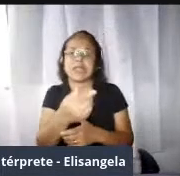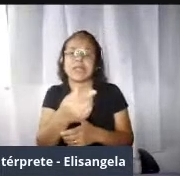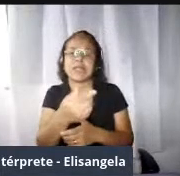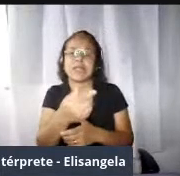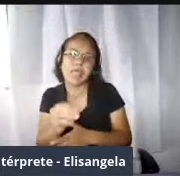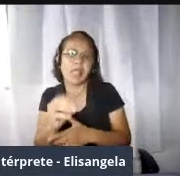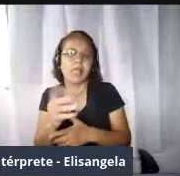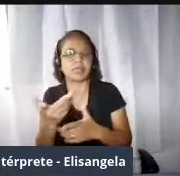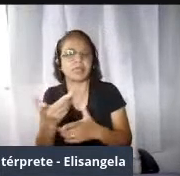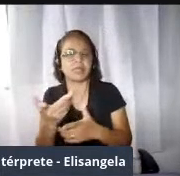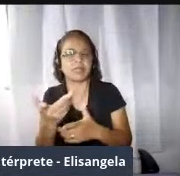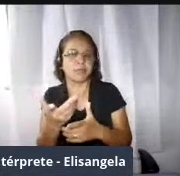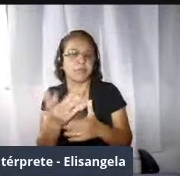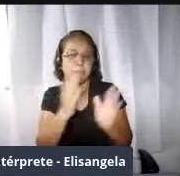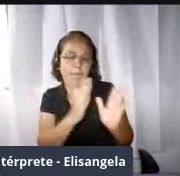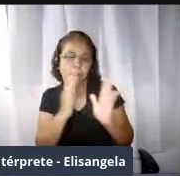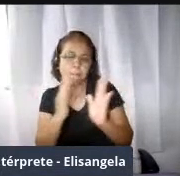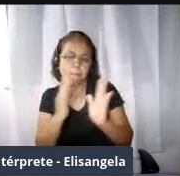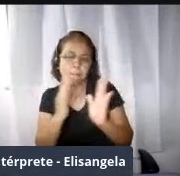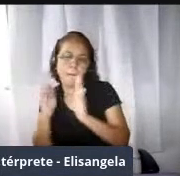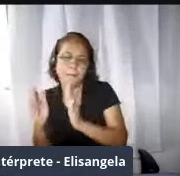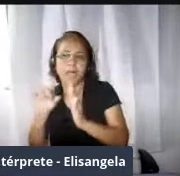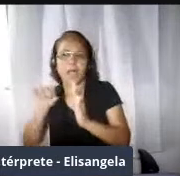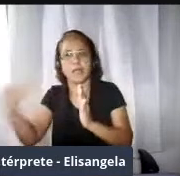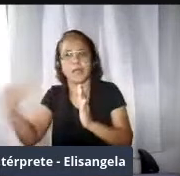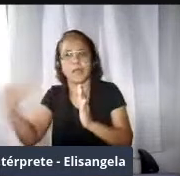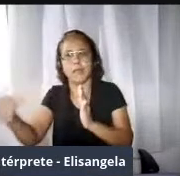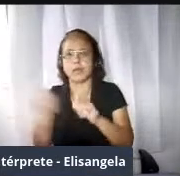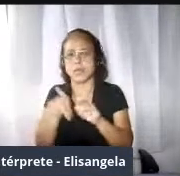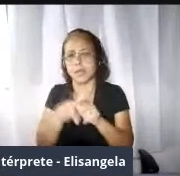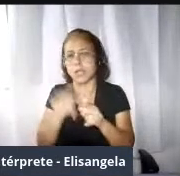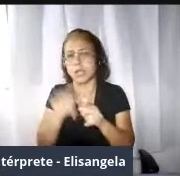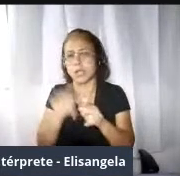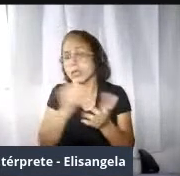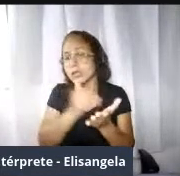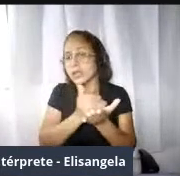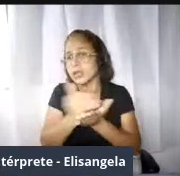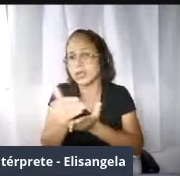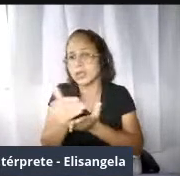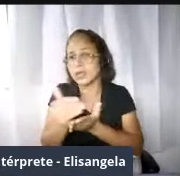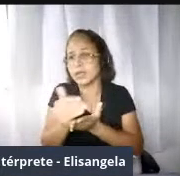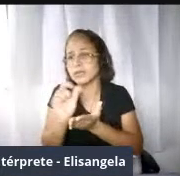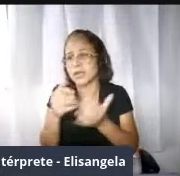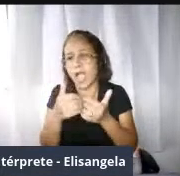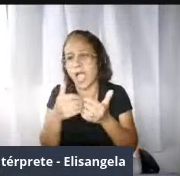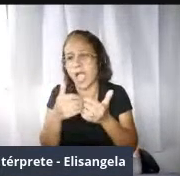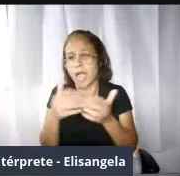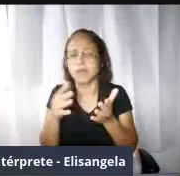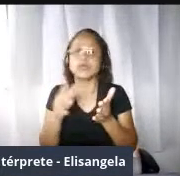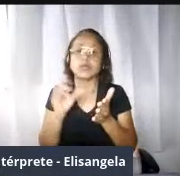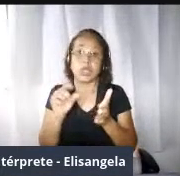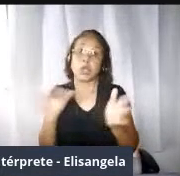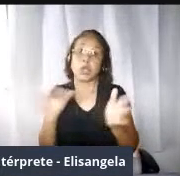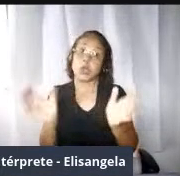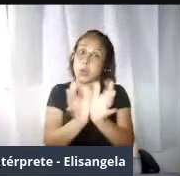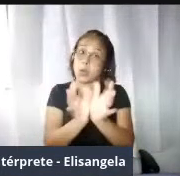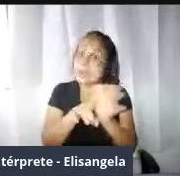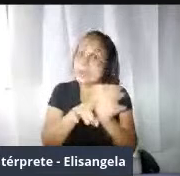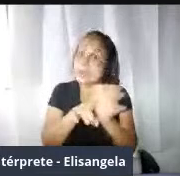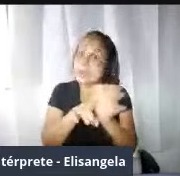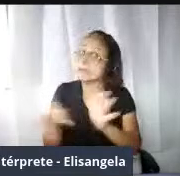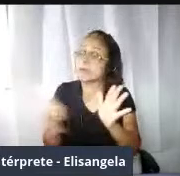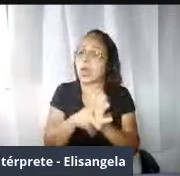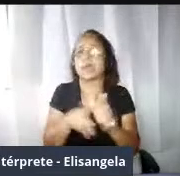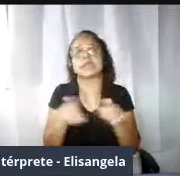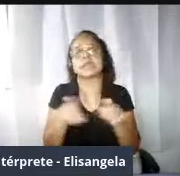na pós-graduação, depois com o início de abertura de grupos de pesquisa na, né, STEAD-BR, depois dos anos 2000, final